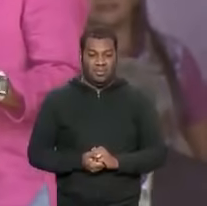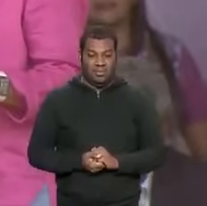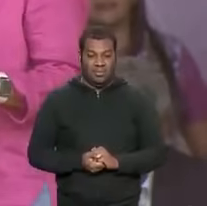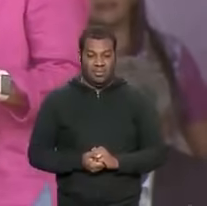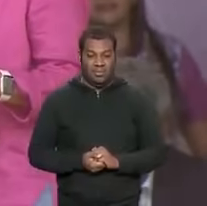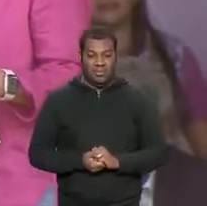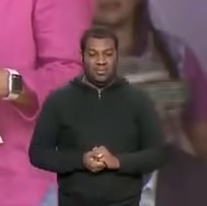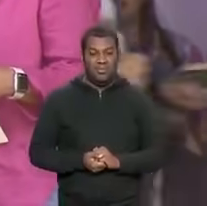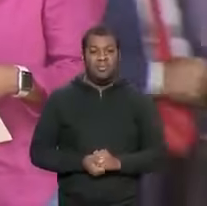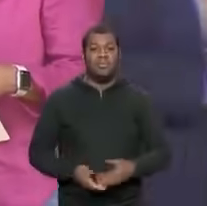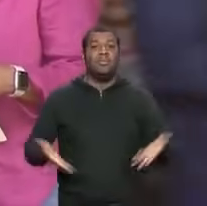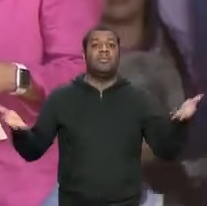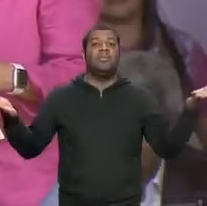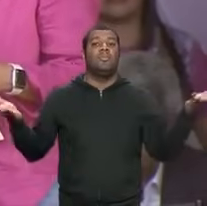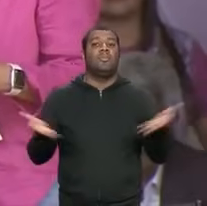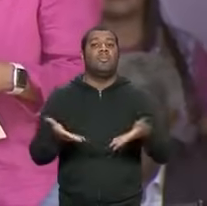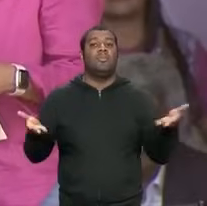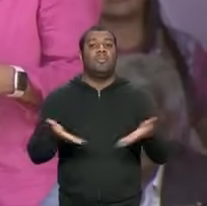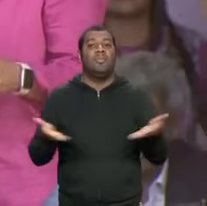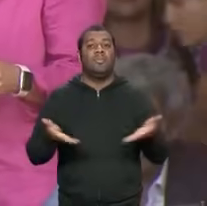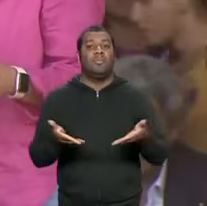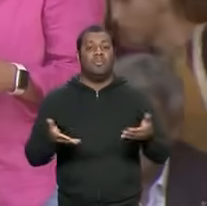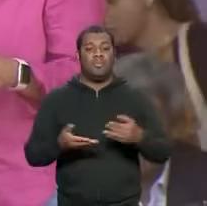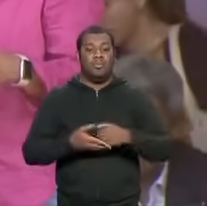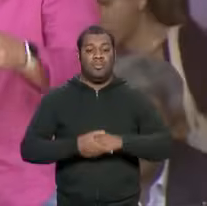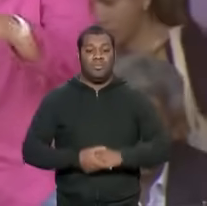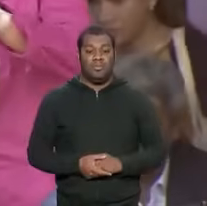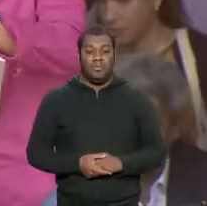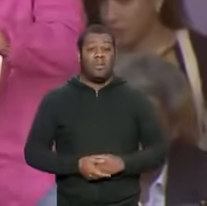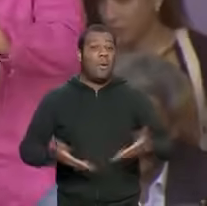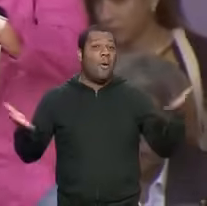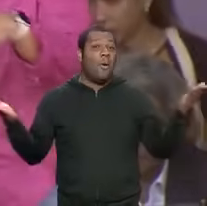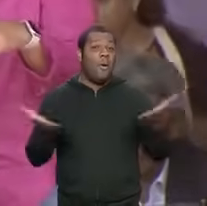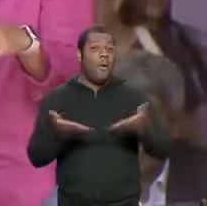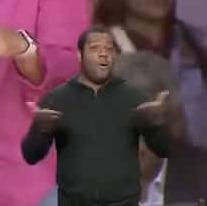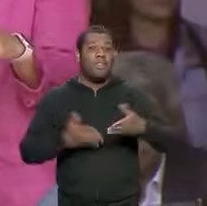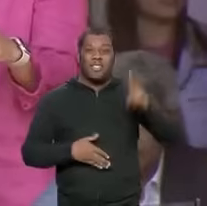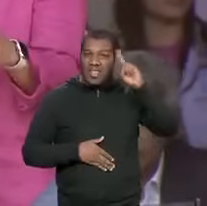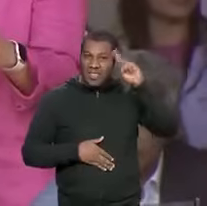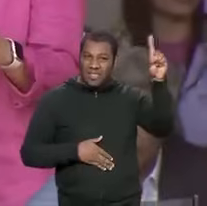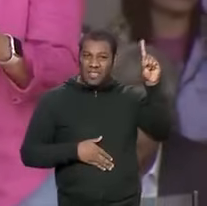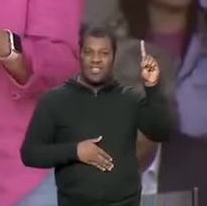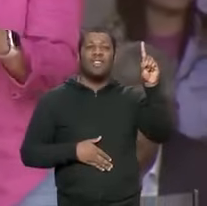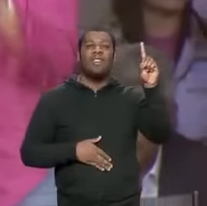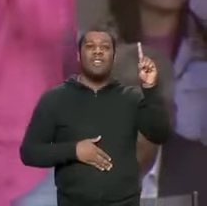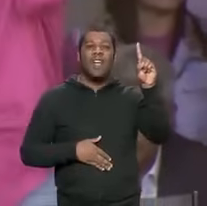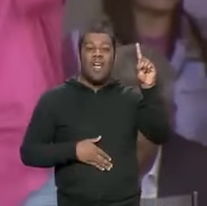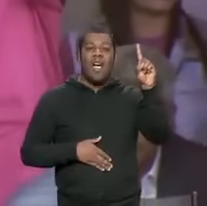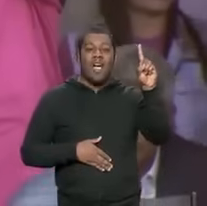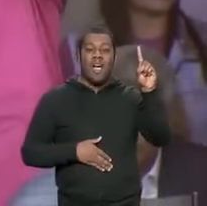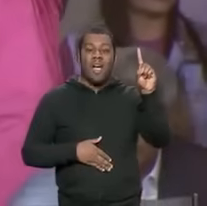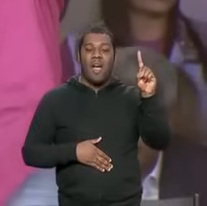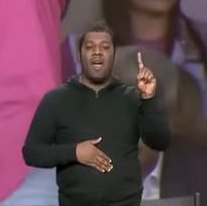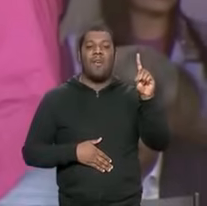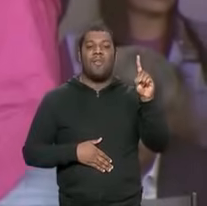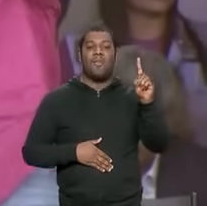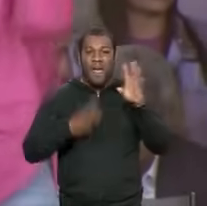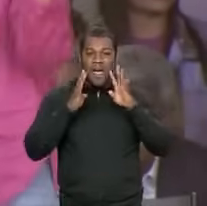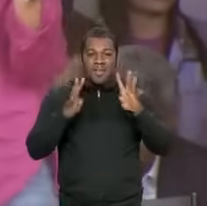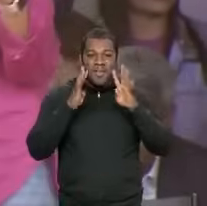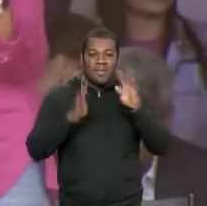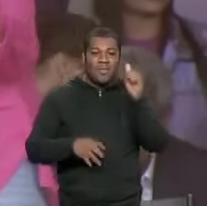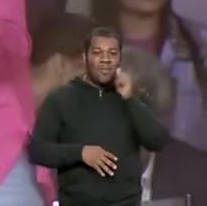como hoje é o dia das Margaridas eu